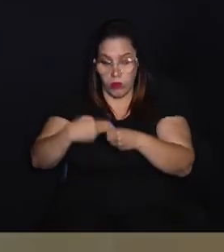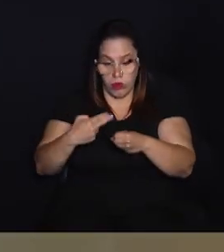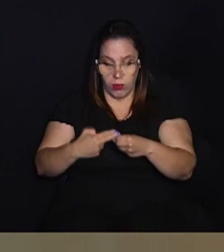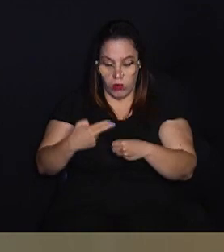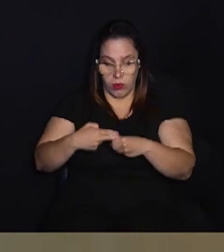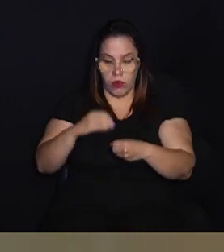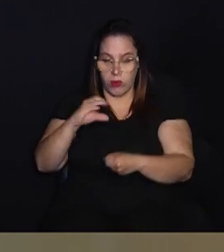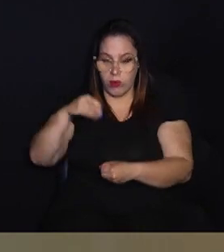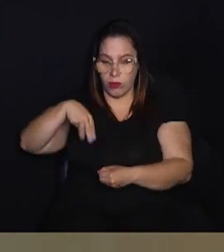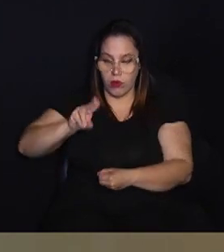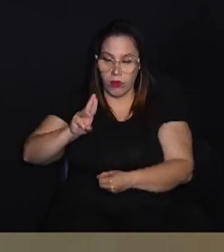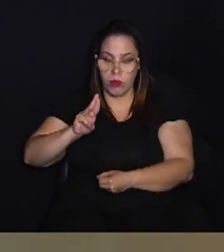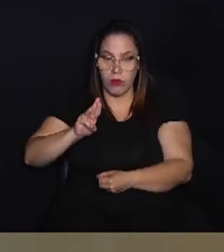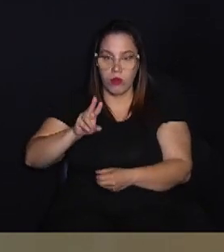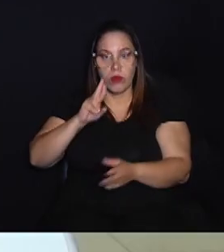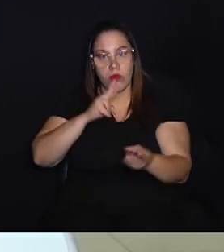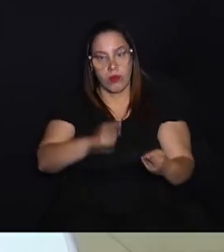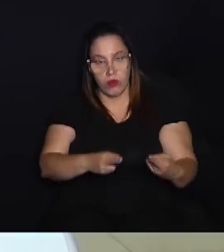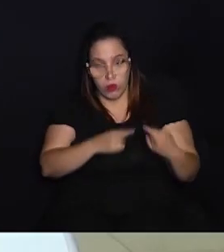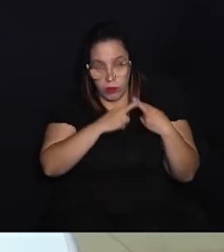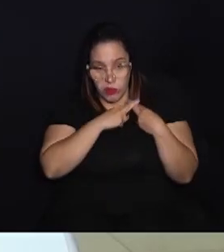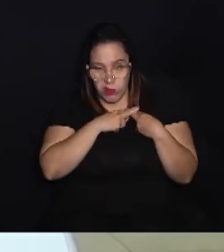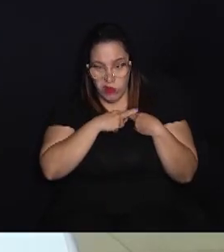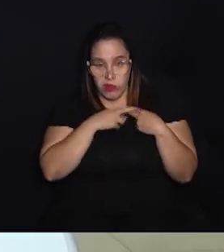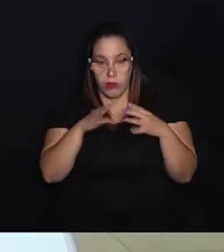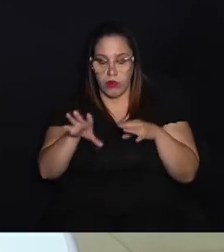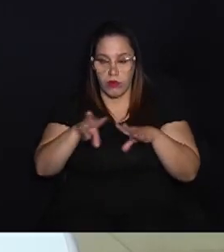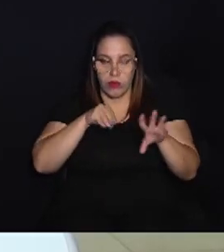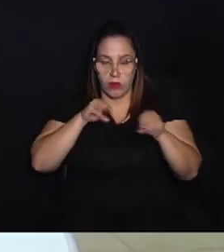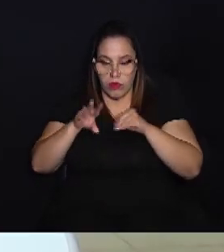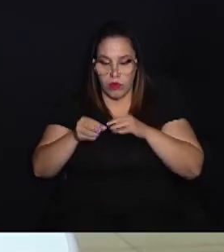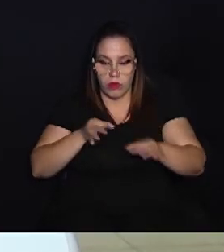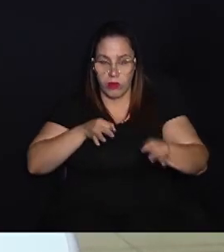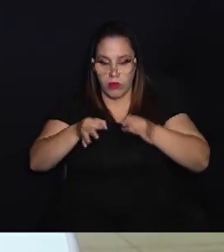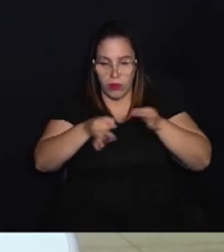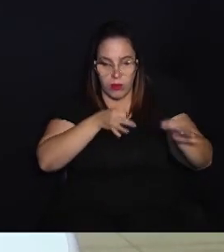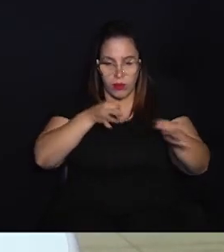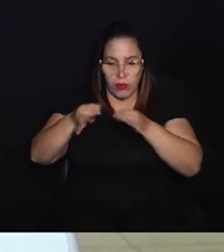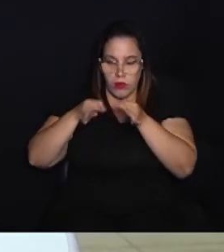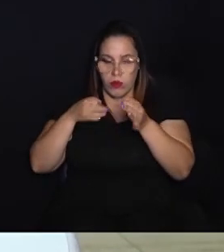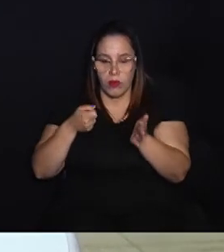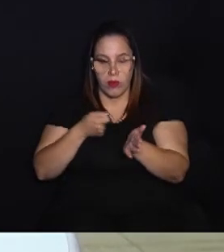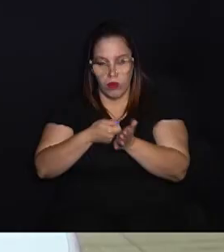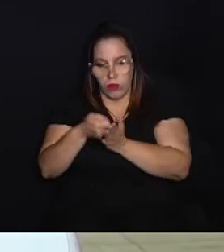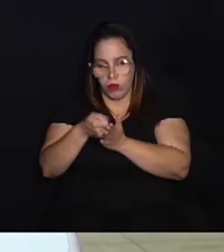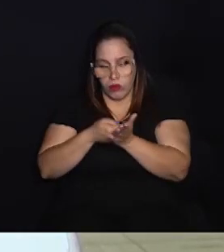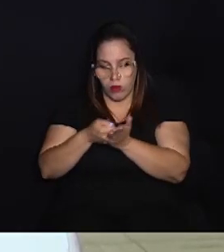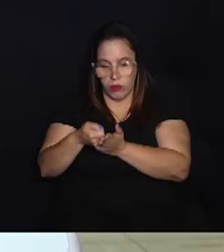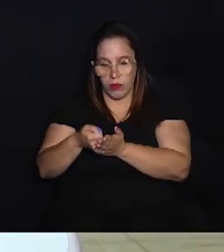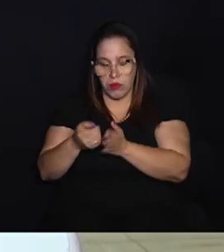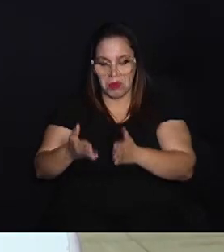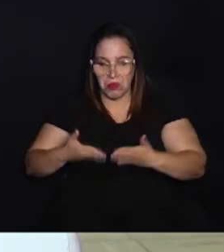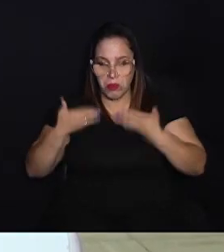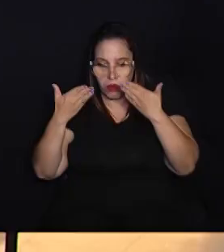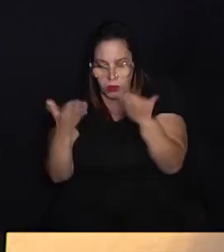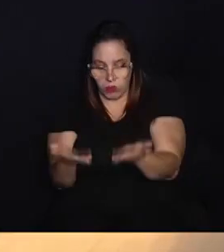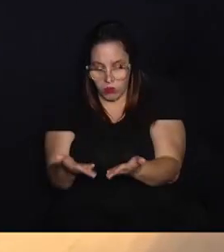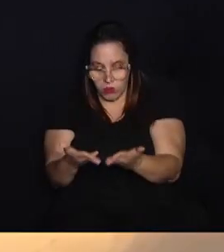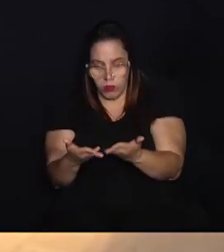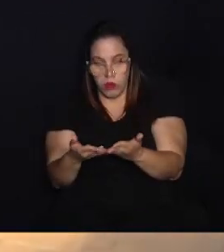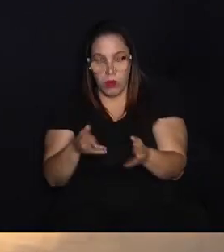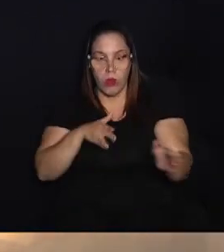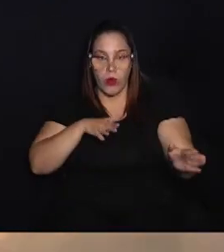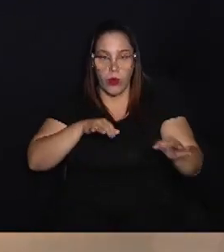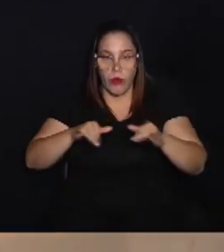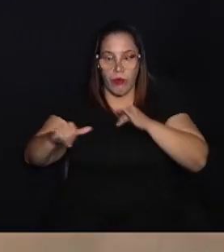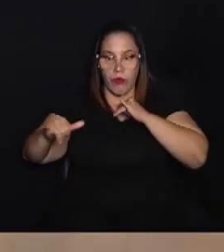o CMU, é responsável pela captação, organização, preservação, disponibilização e difusão